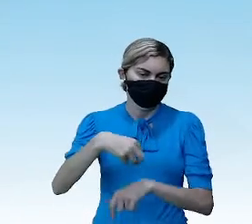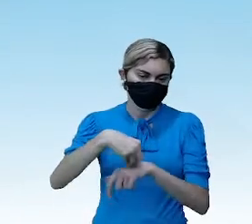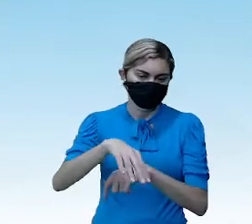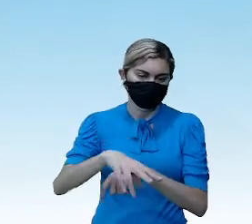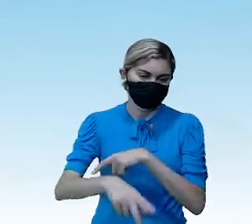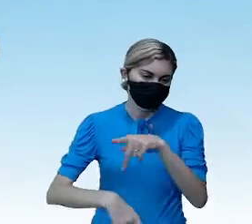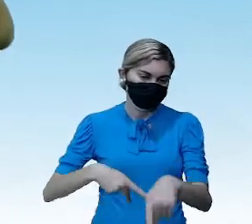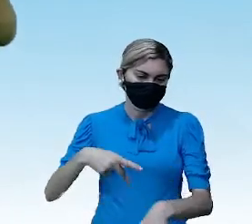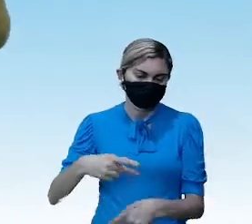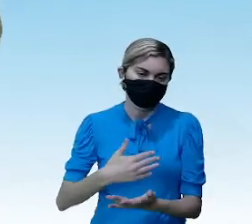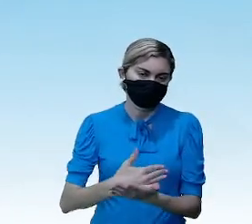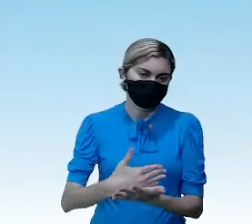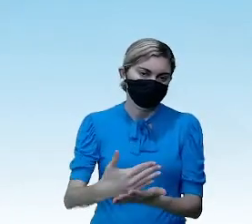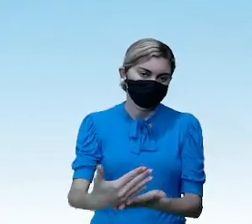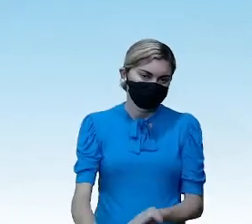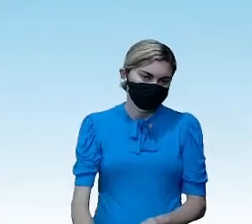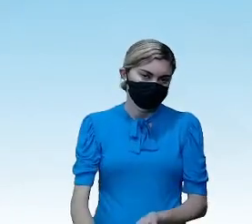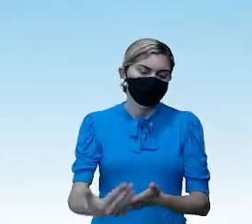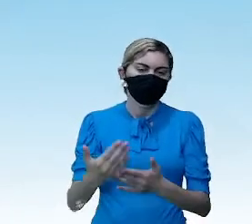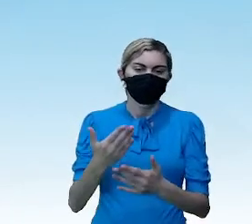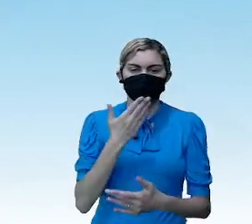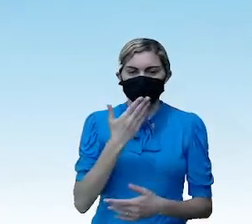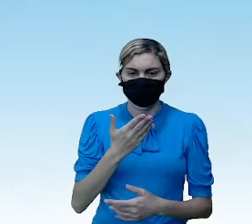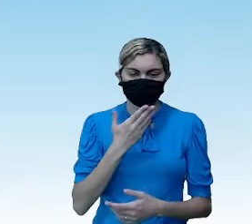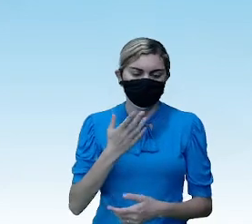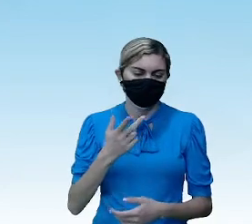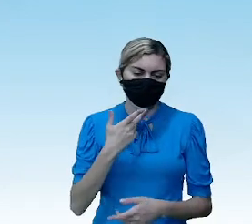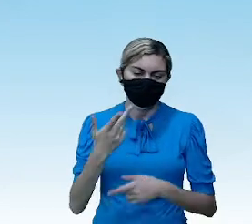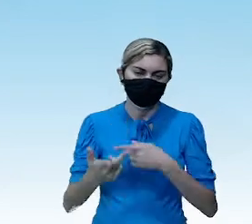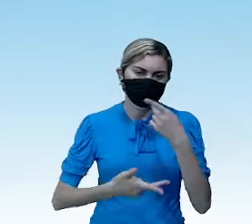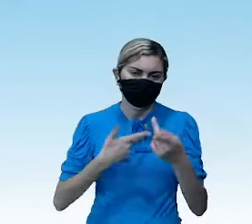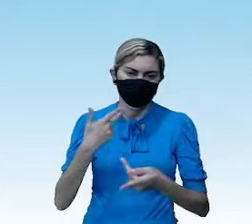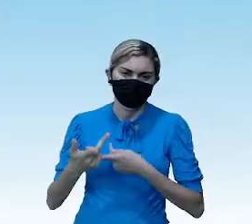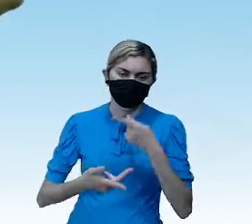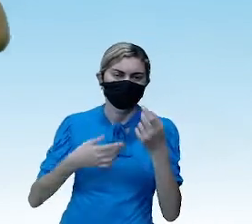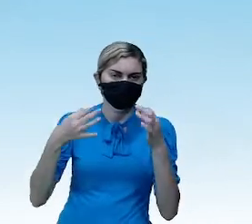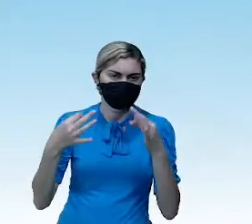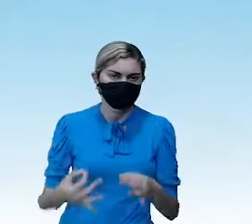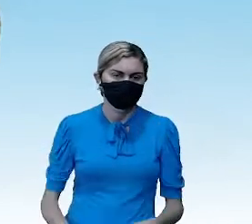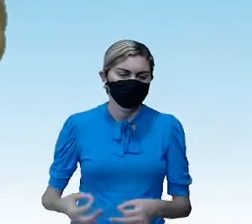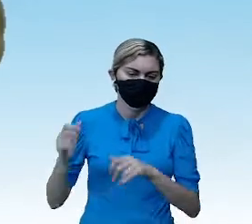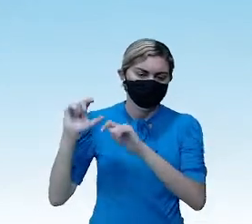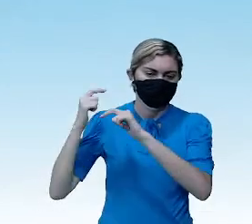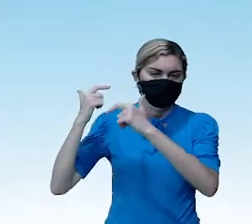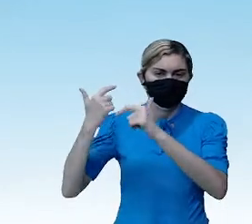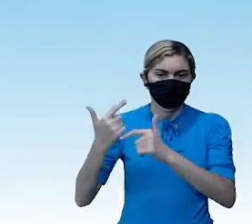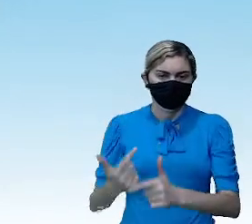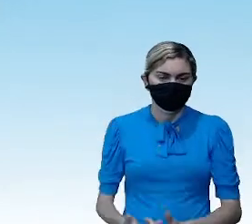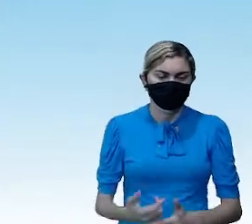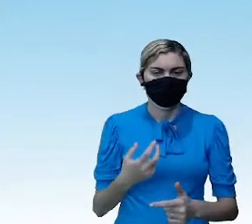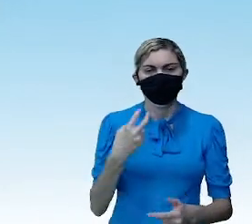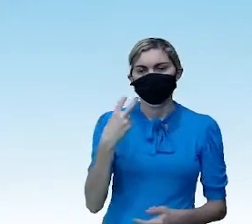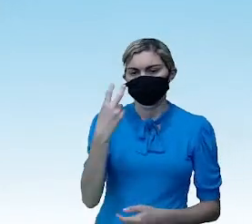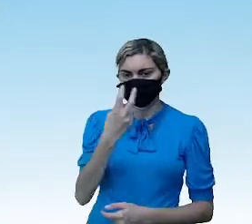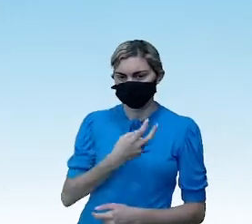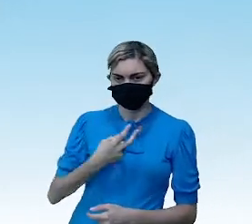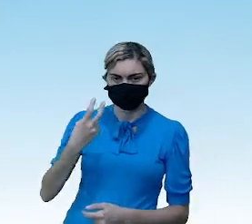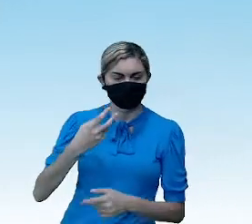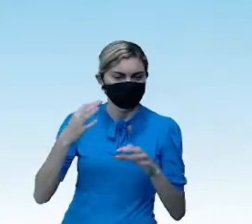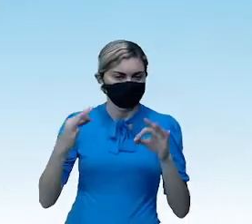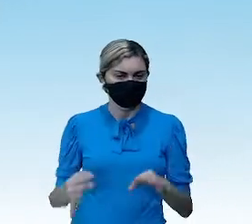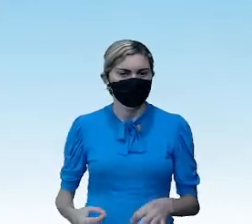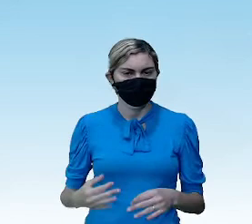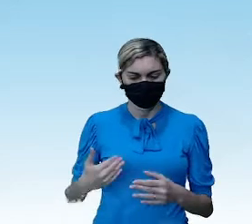povos originais, os povos indígenas, estamos falando justamente de tradições orais, certo? E